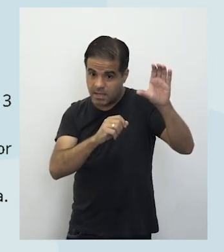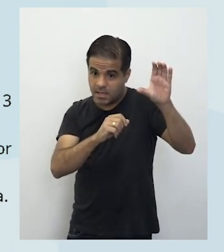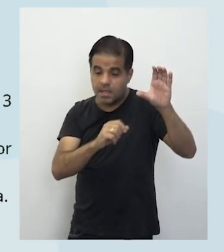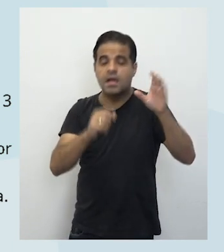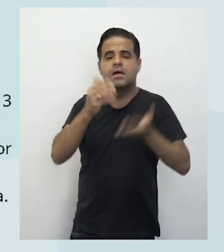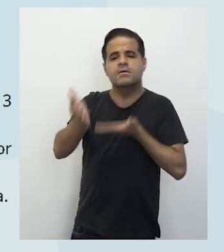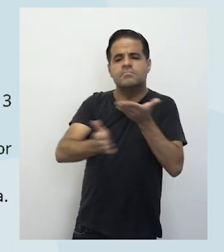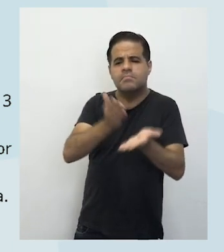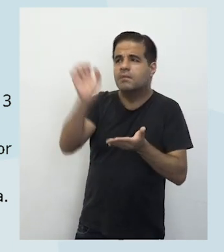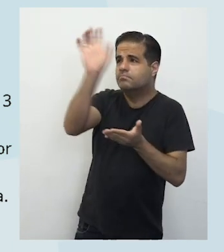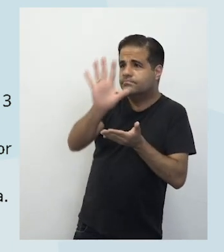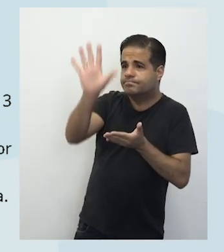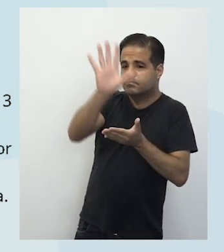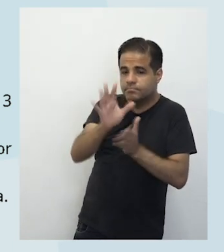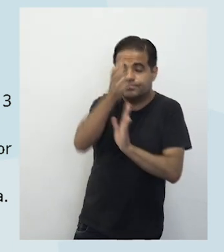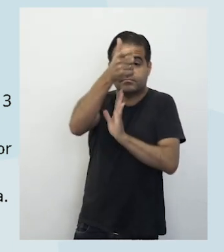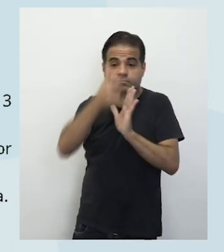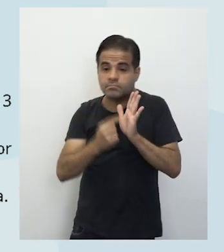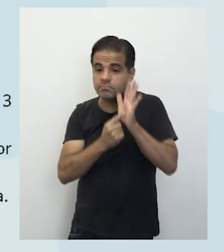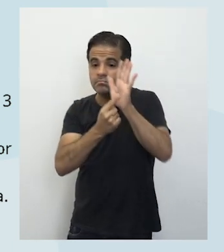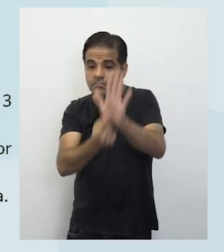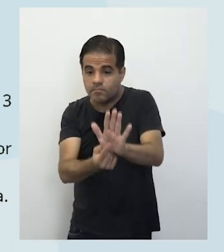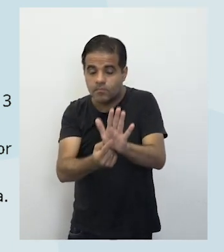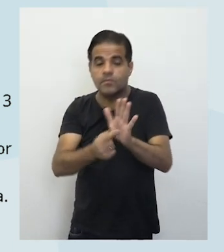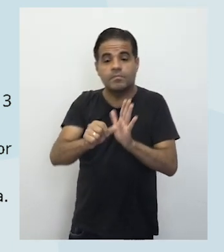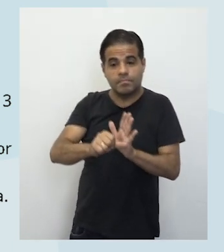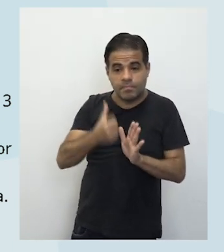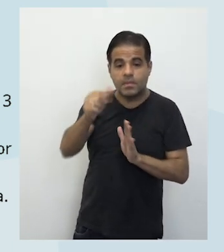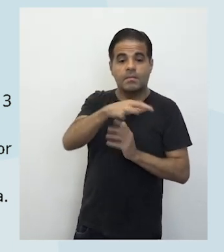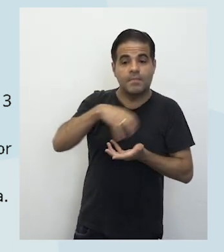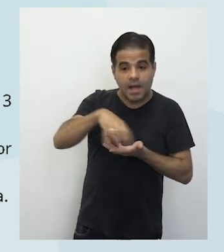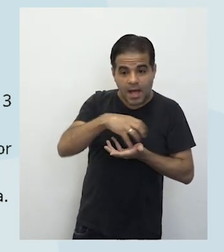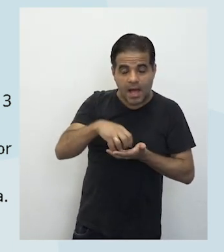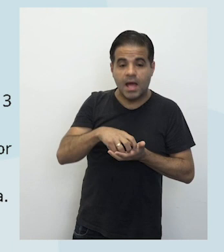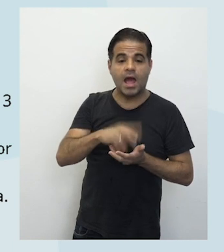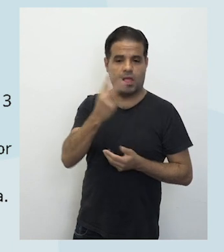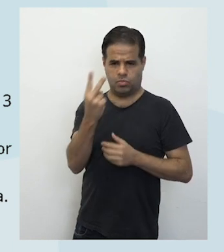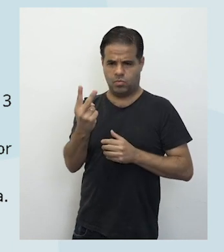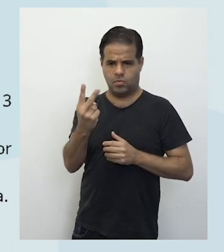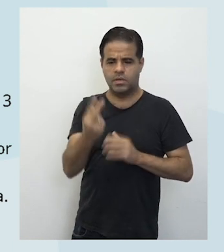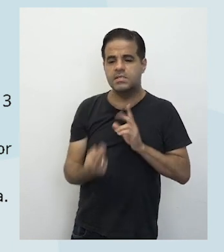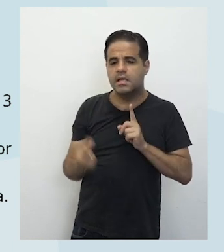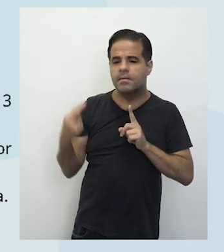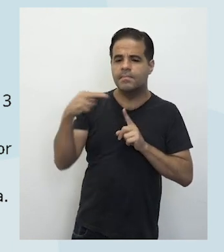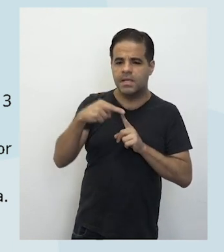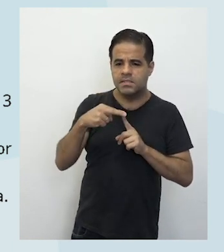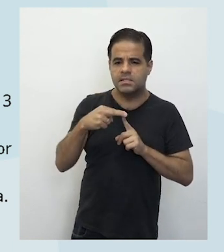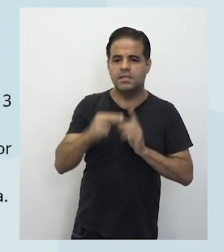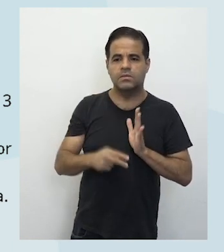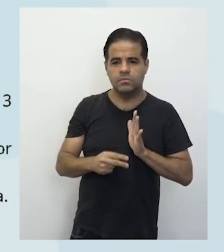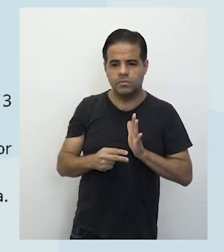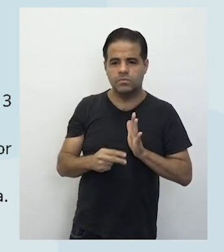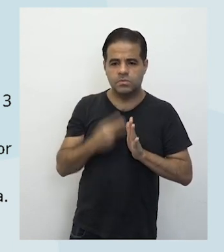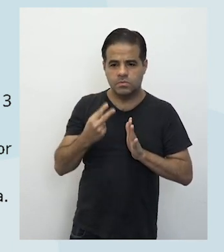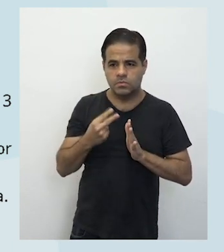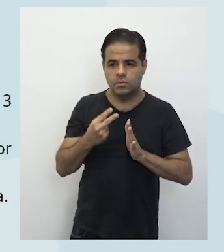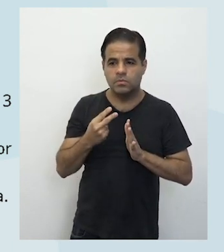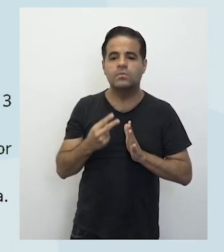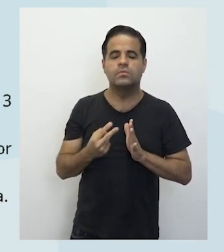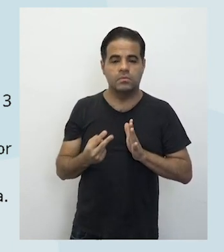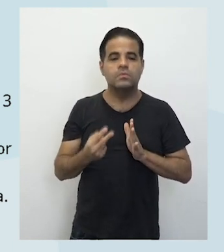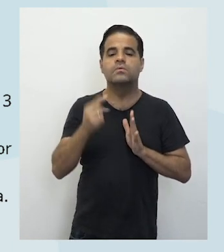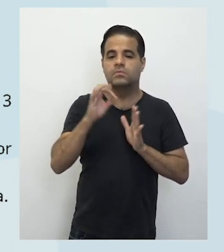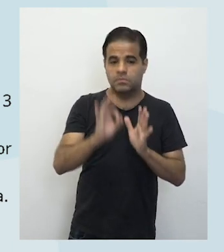A imagem 1 indica o setor primário. A 2 representa o secundário e a 3